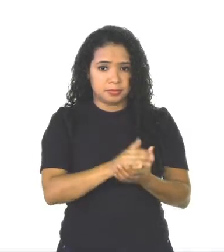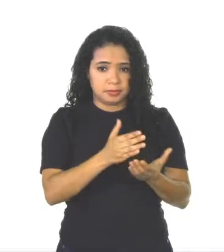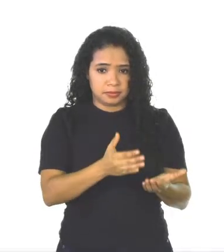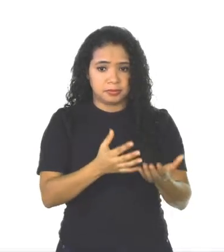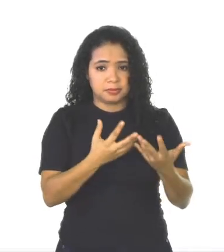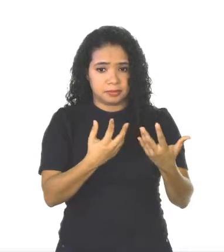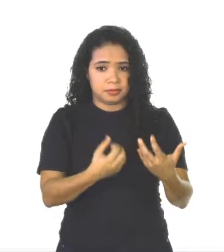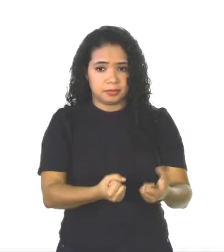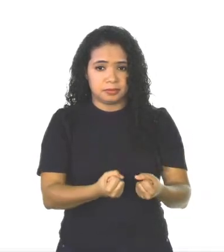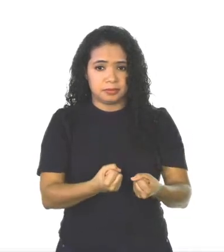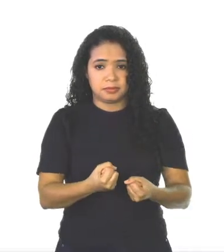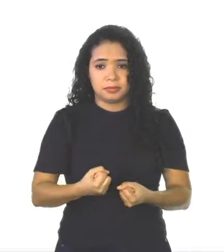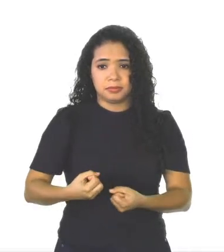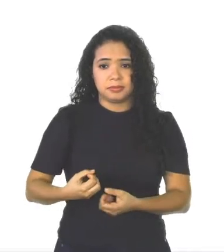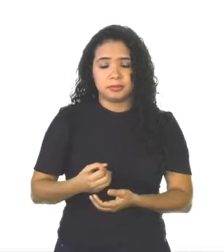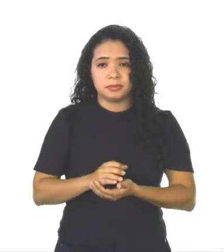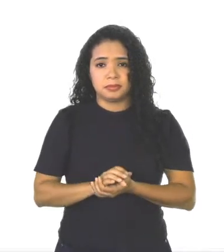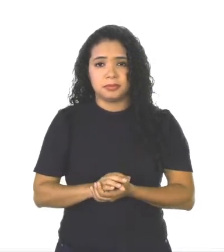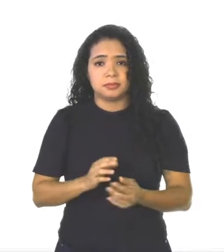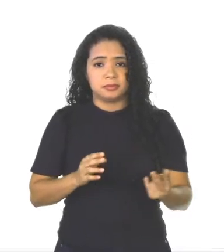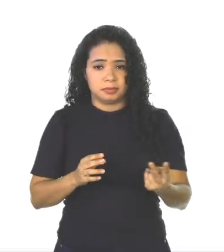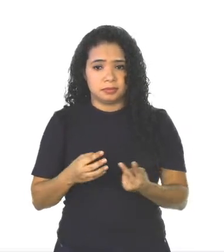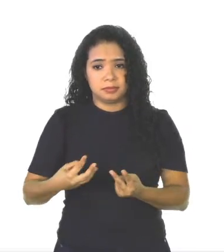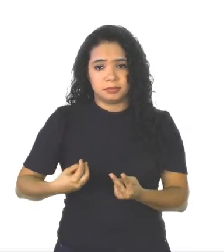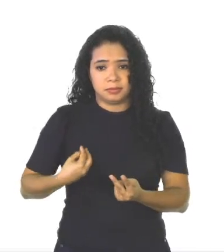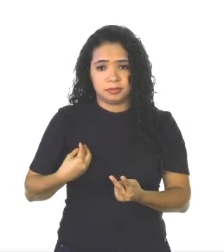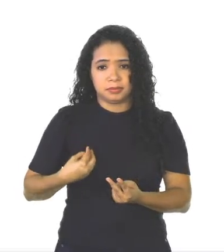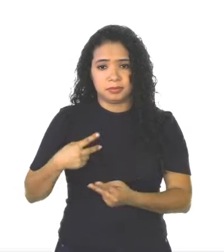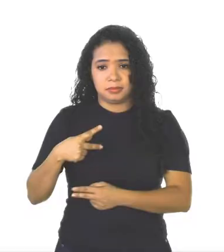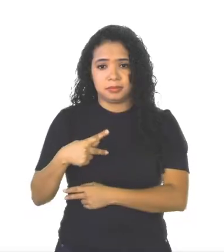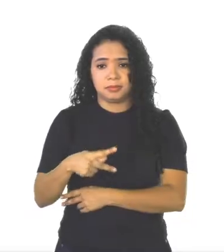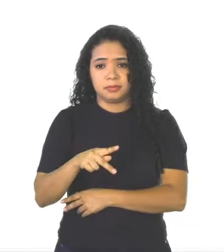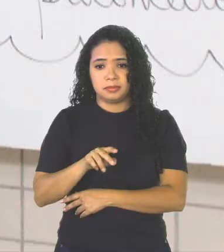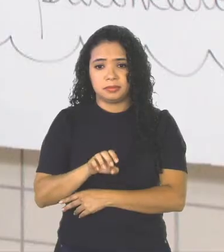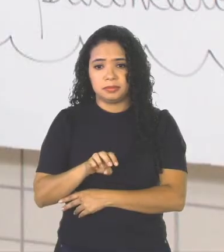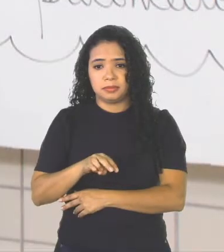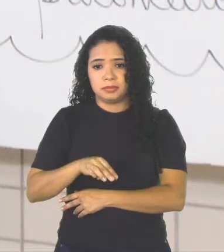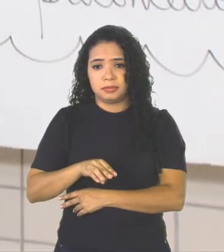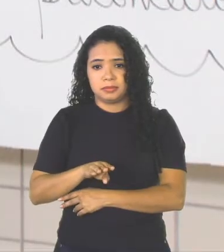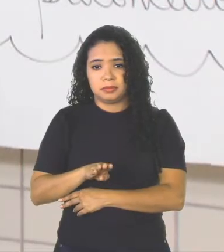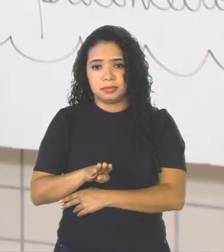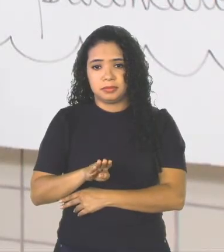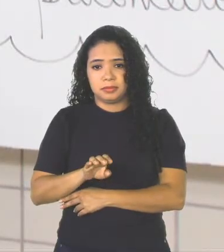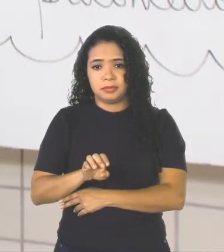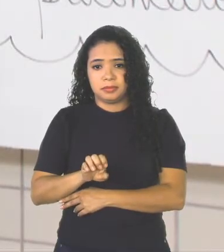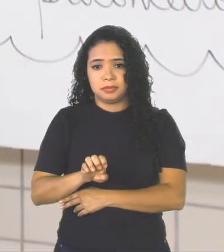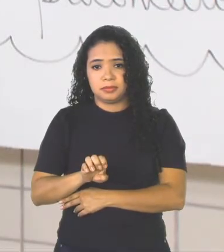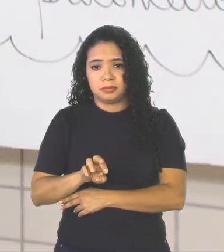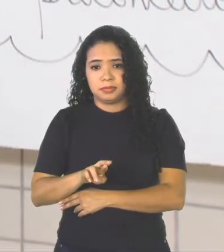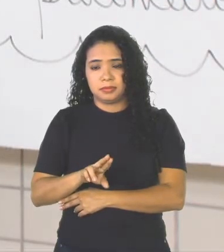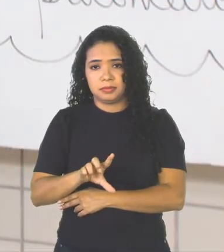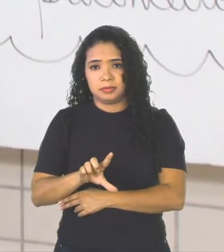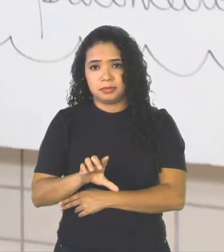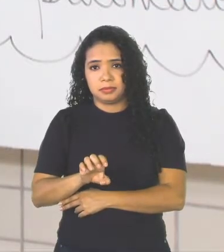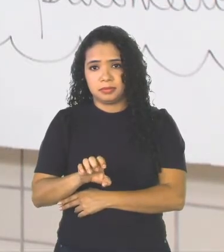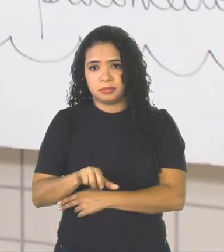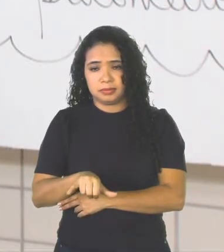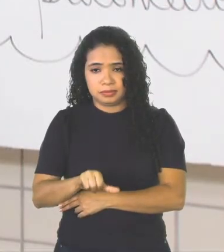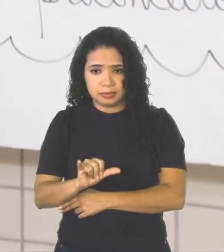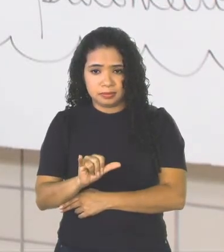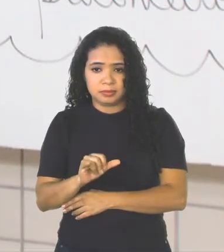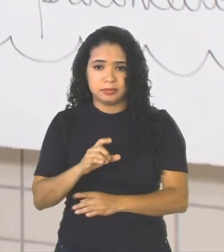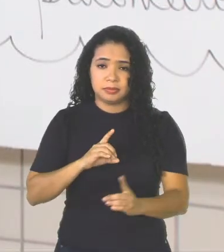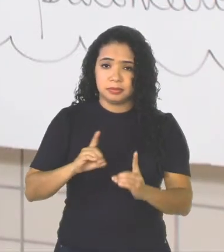afinal aceita. O casal vai viver em Pemberley. Então aí depois, quando eles começam, né, a dialogar, ela